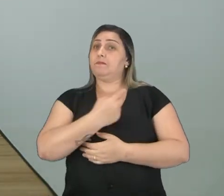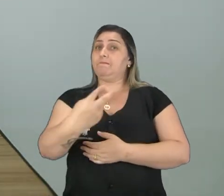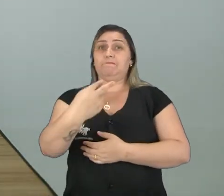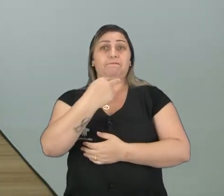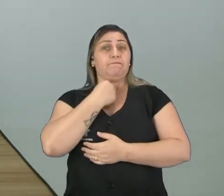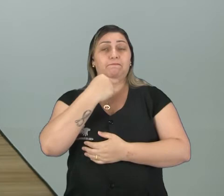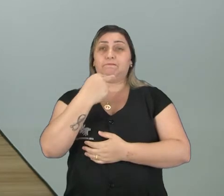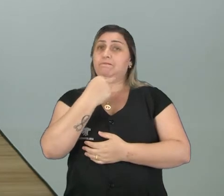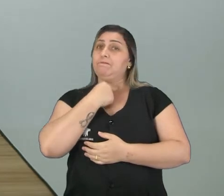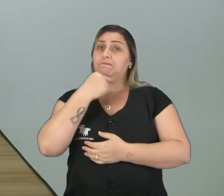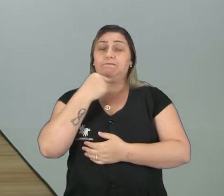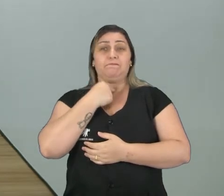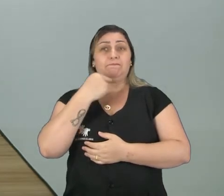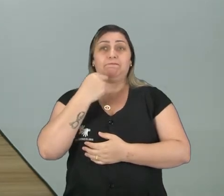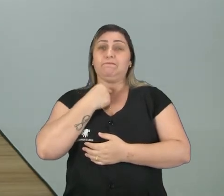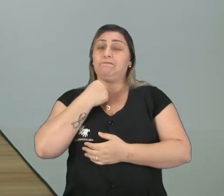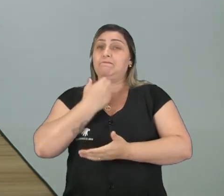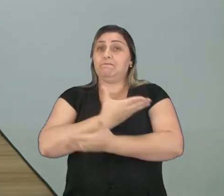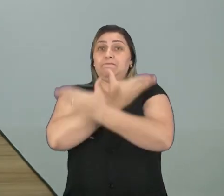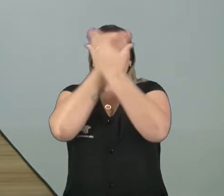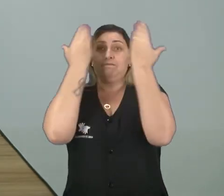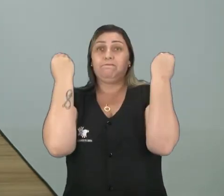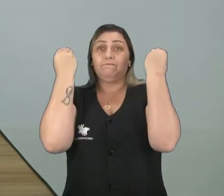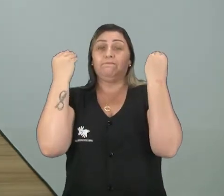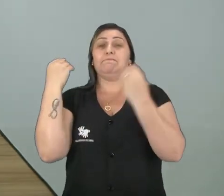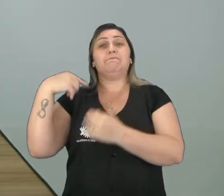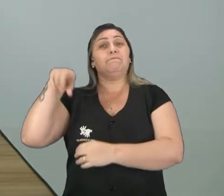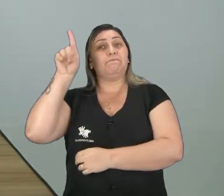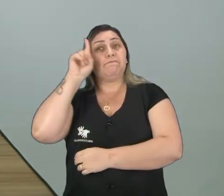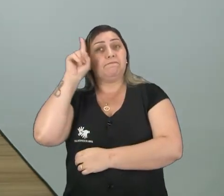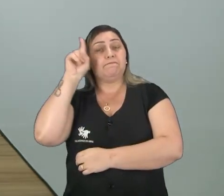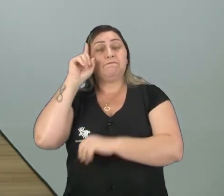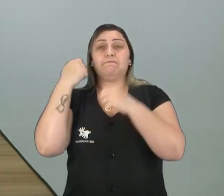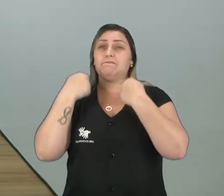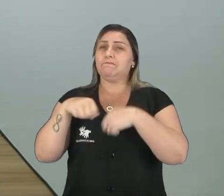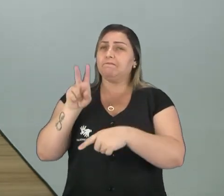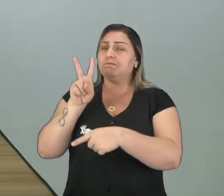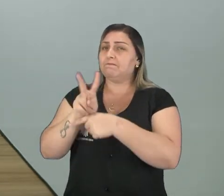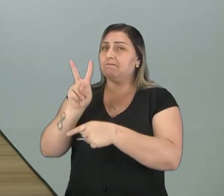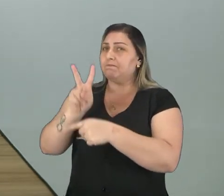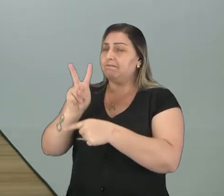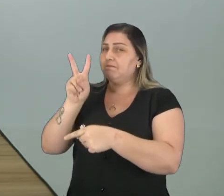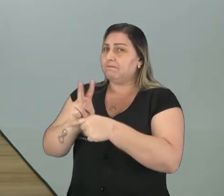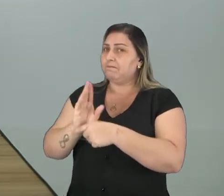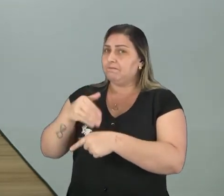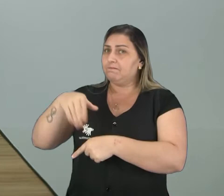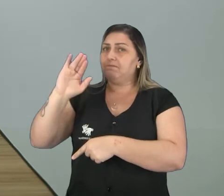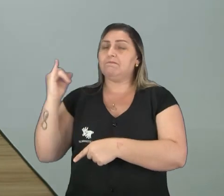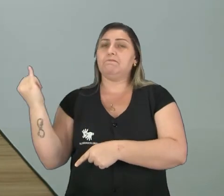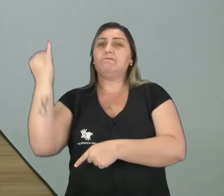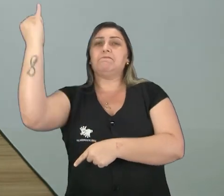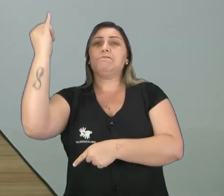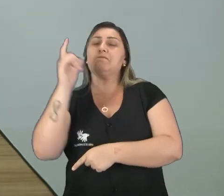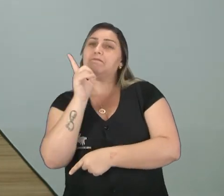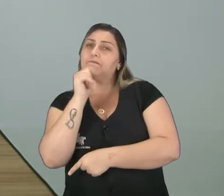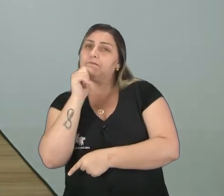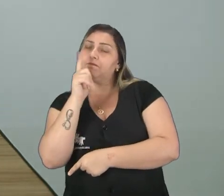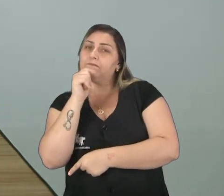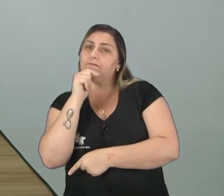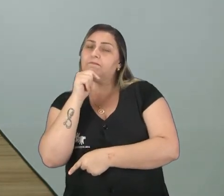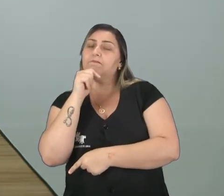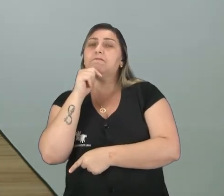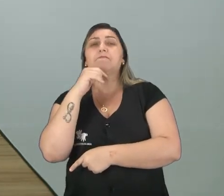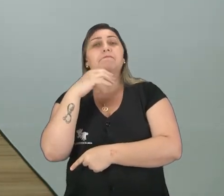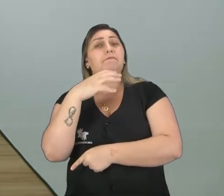não podemos deixar para lá no nosso dia a dia. Devemos cuidar do bem mais precioso, que é a água,